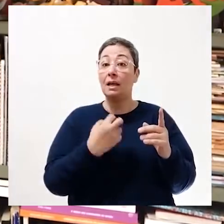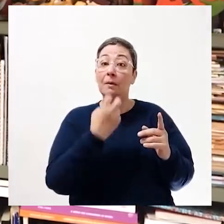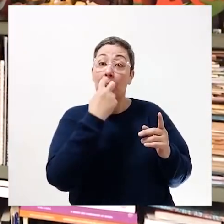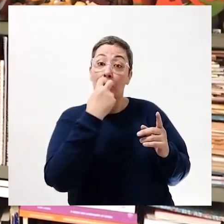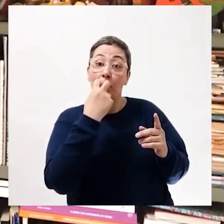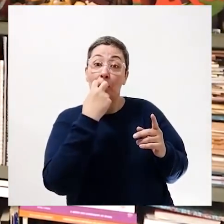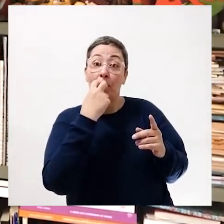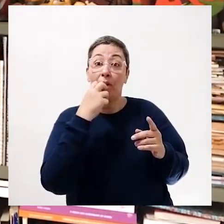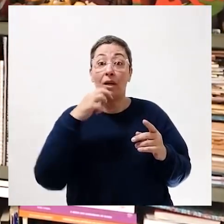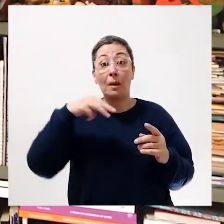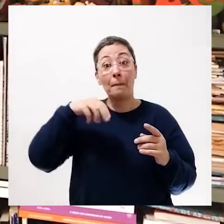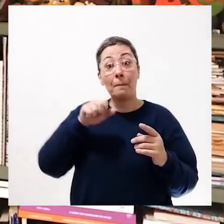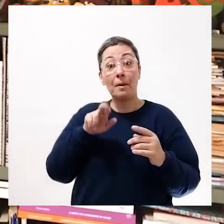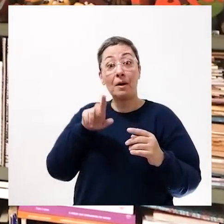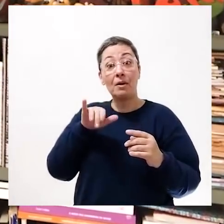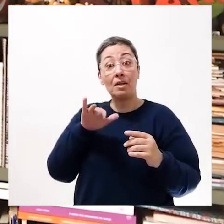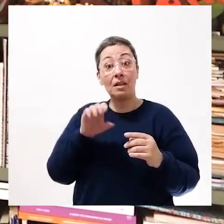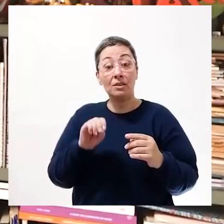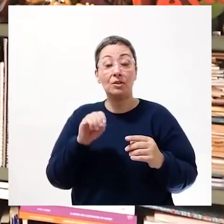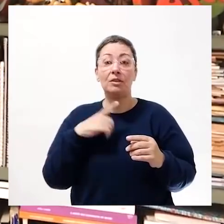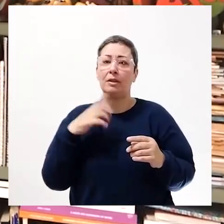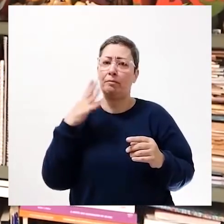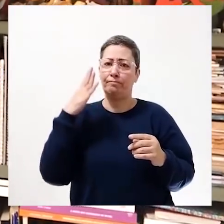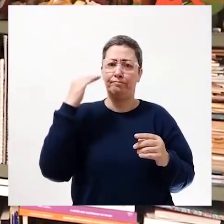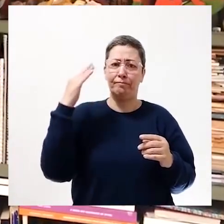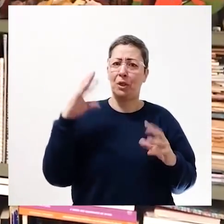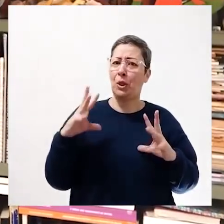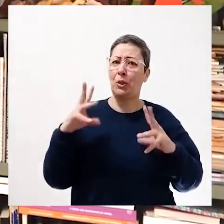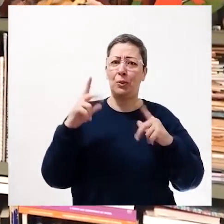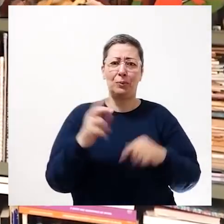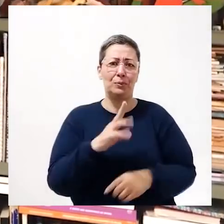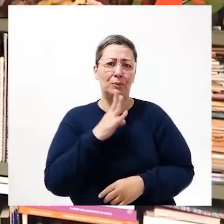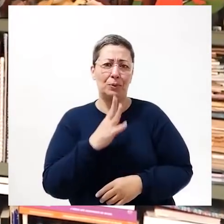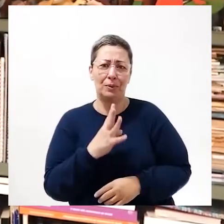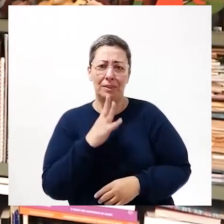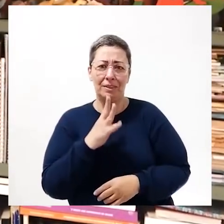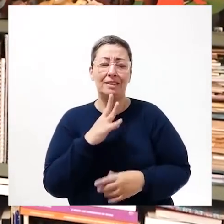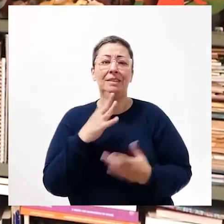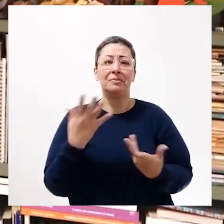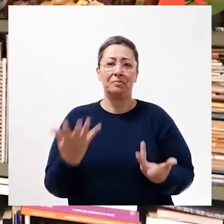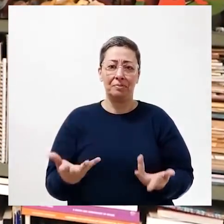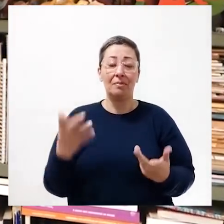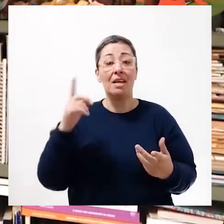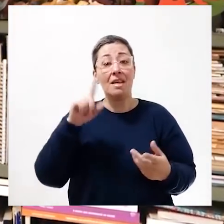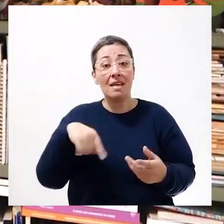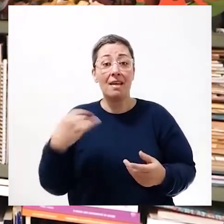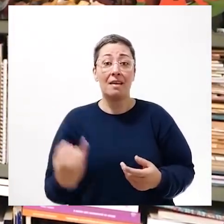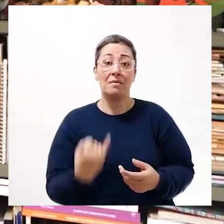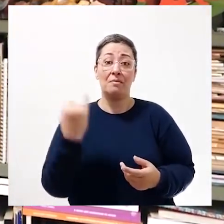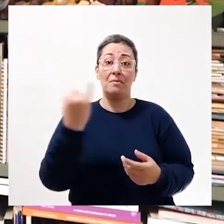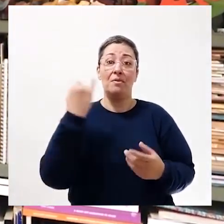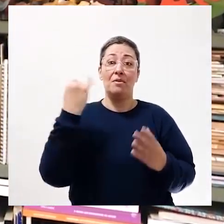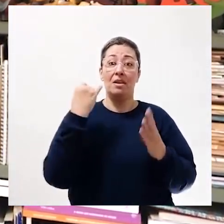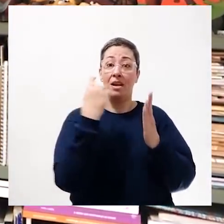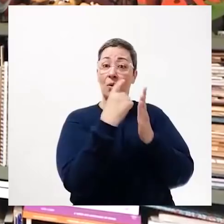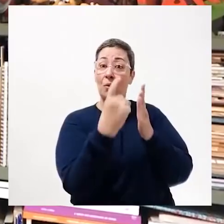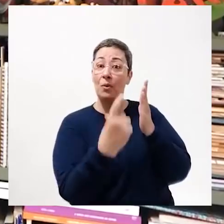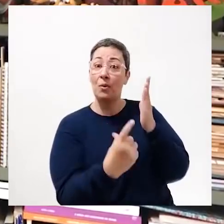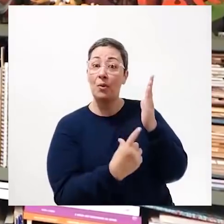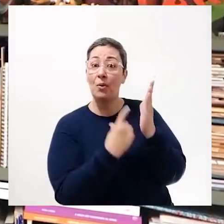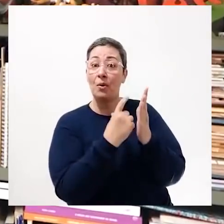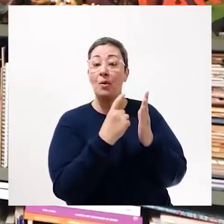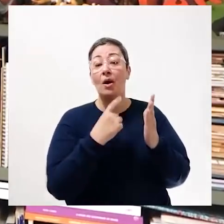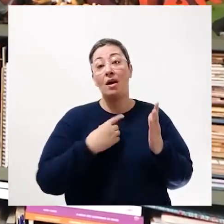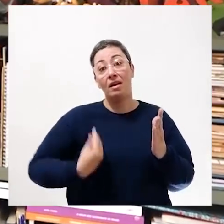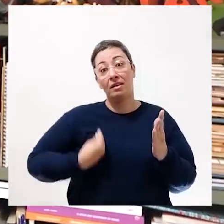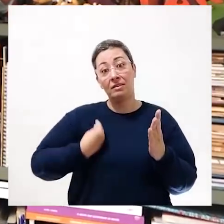a Mônica, do Maurício de Souza, que é um cara fantástico, que todo mundo conhece, tá? Então essa é a importância do quadrinho na